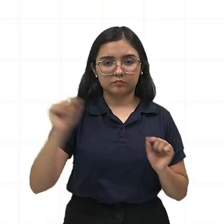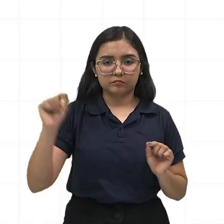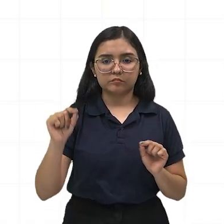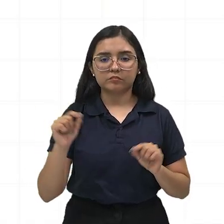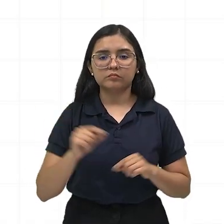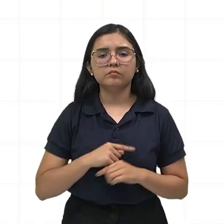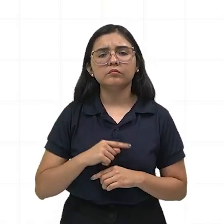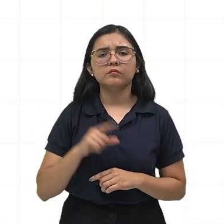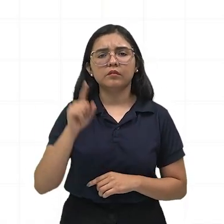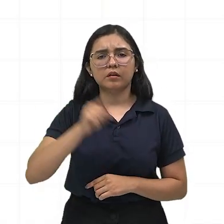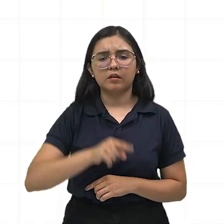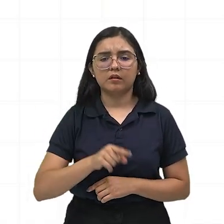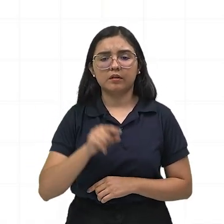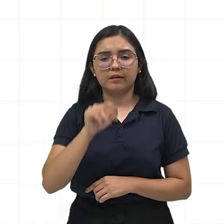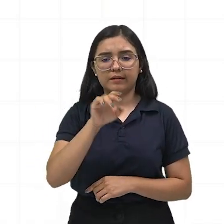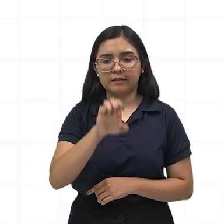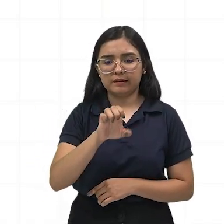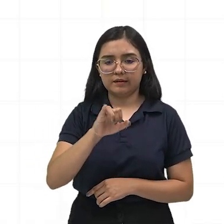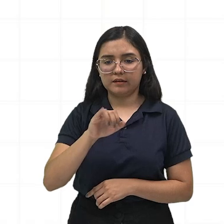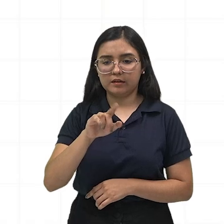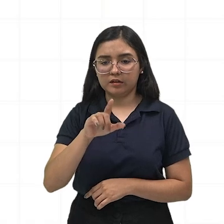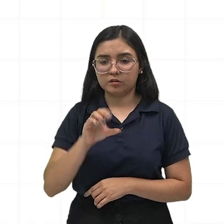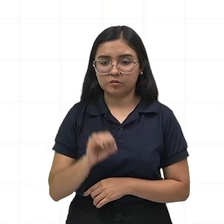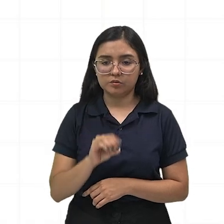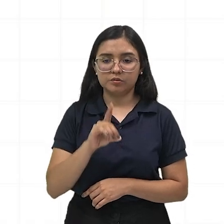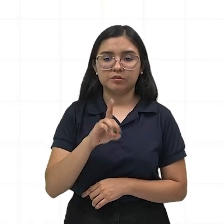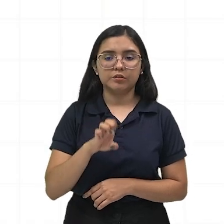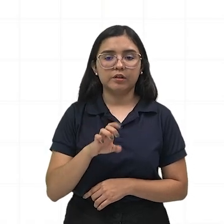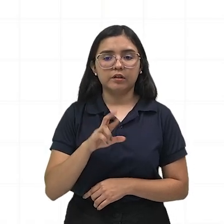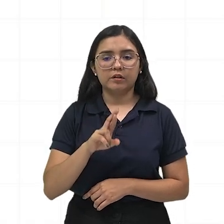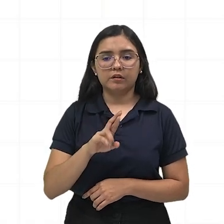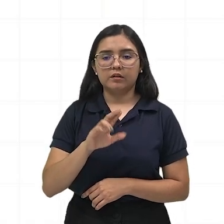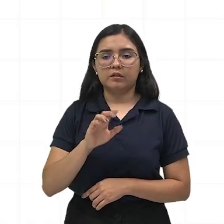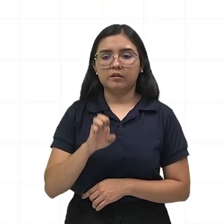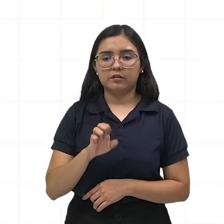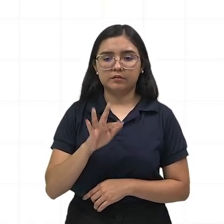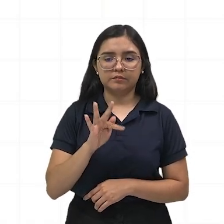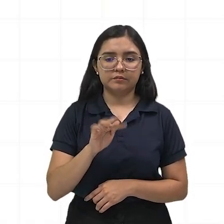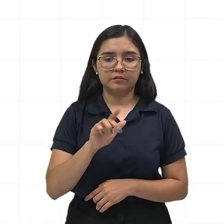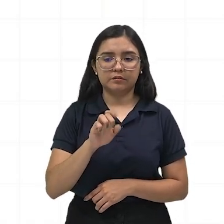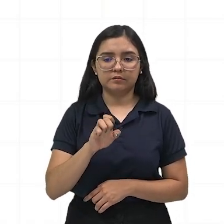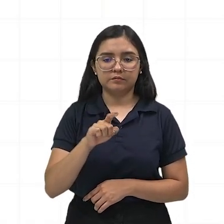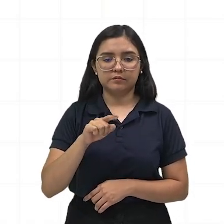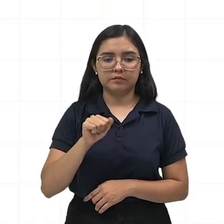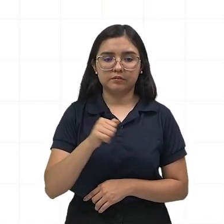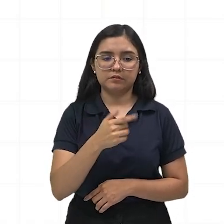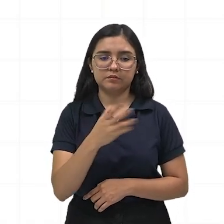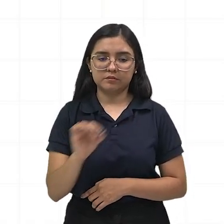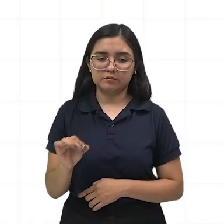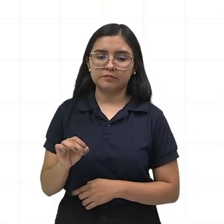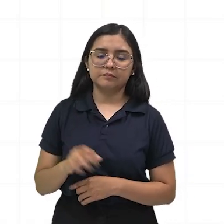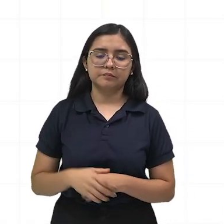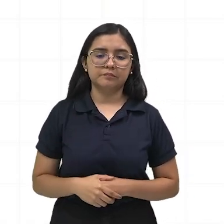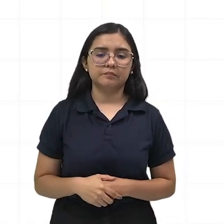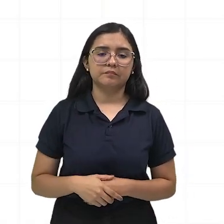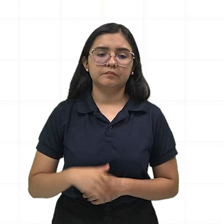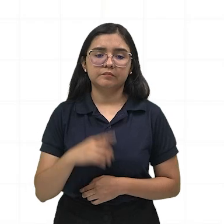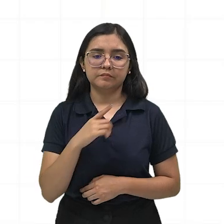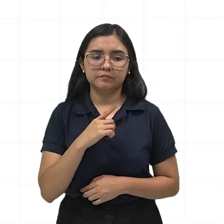de eixo de reflexão. Na reflexão, as coordenadas de cada ponto da figura original